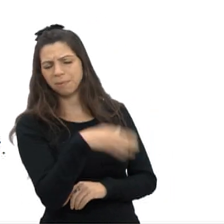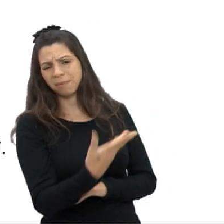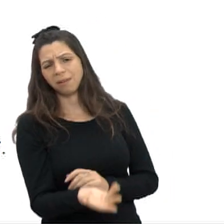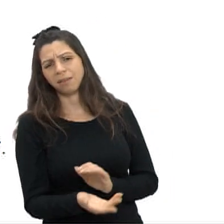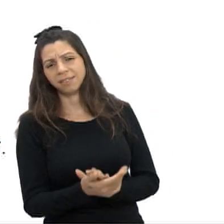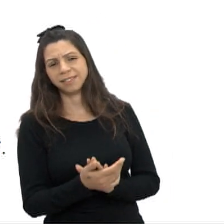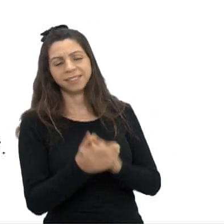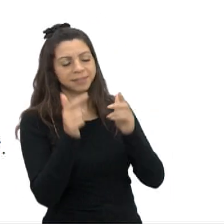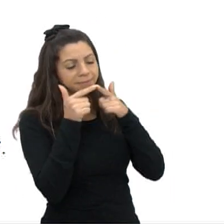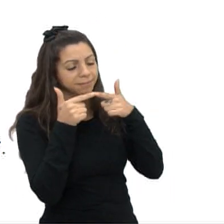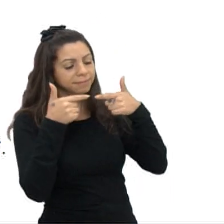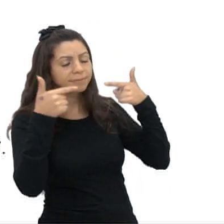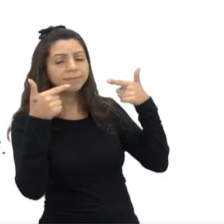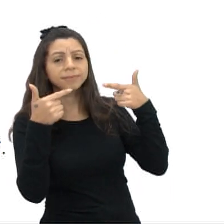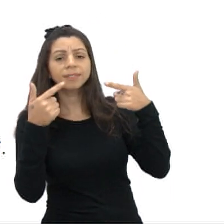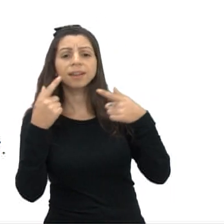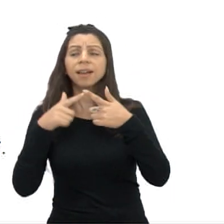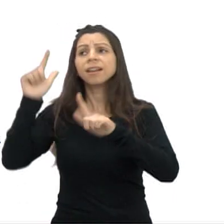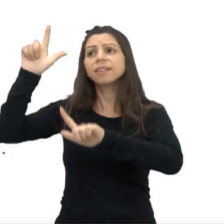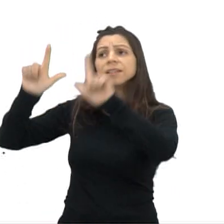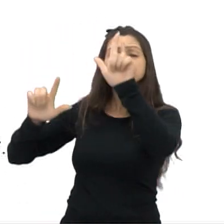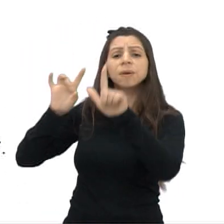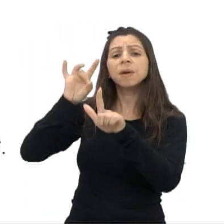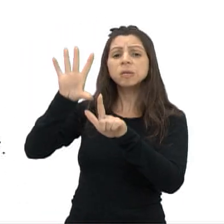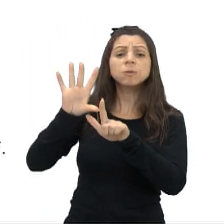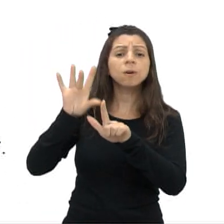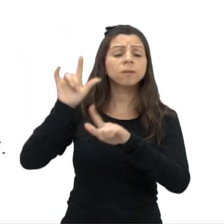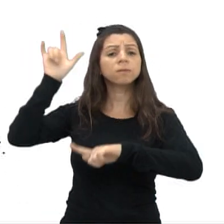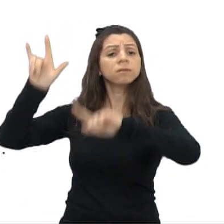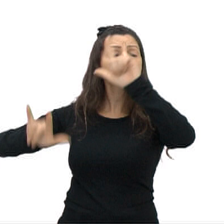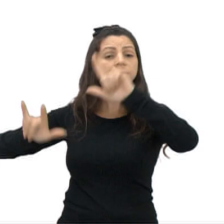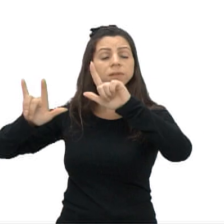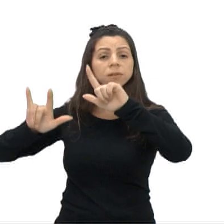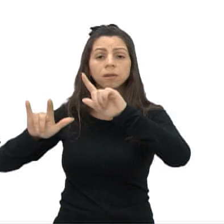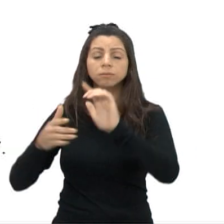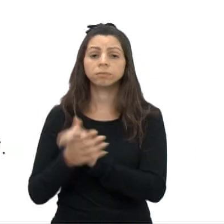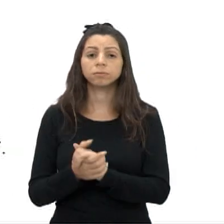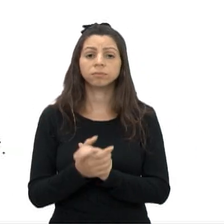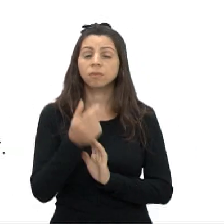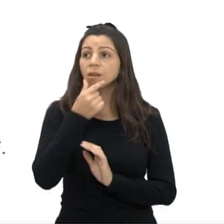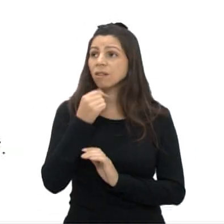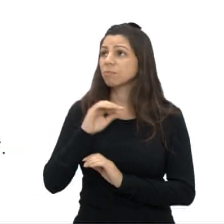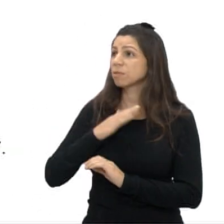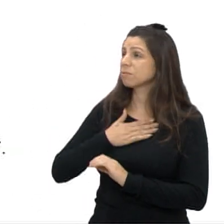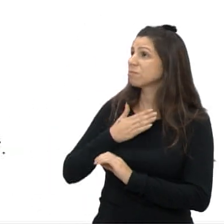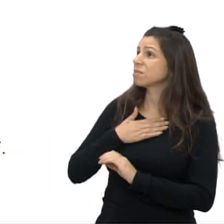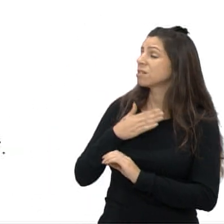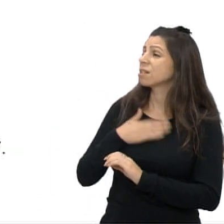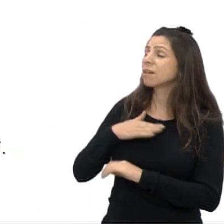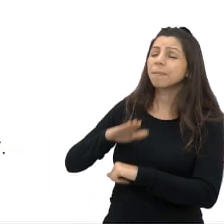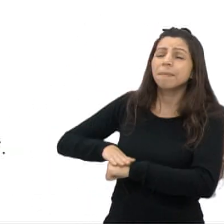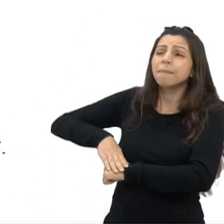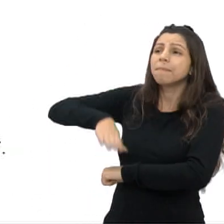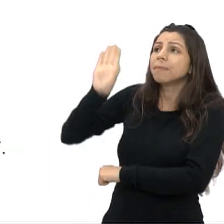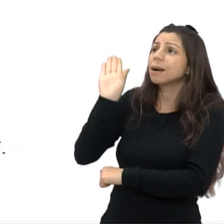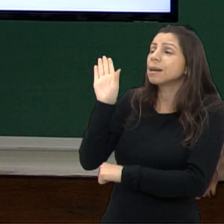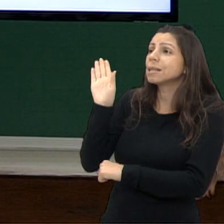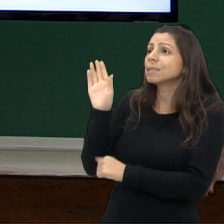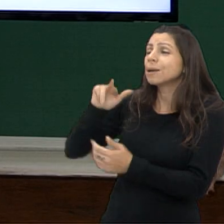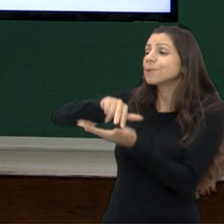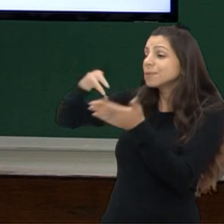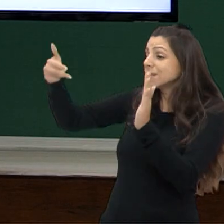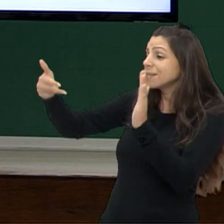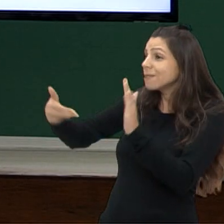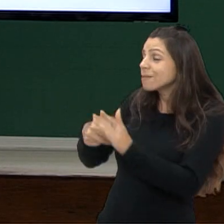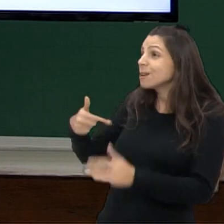televisão é um eletrodoméstico. Para mim, é muito mais. É minha razão de viver. Veja